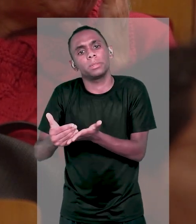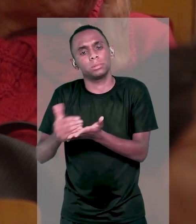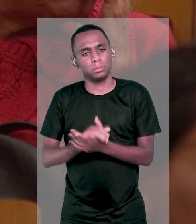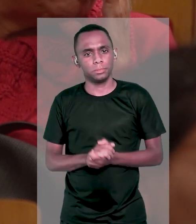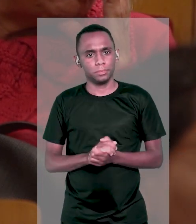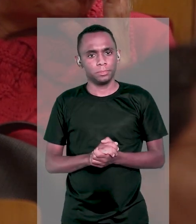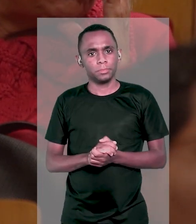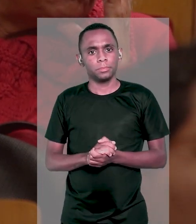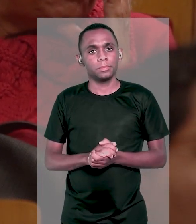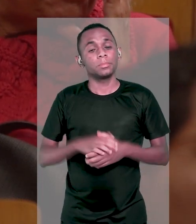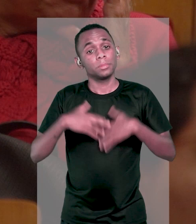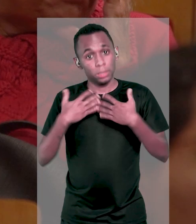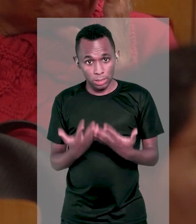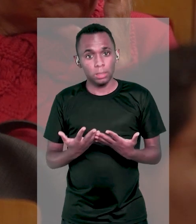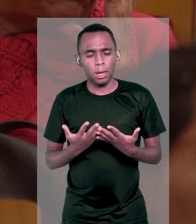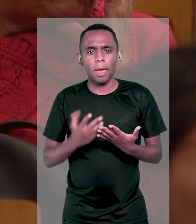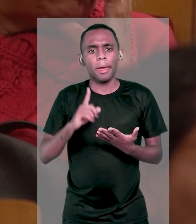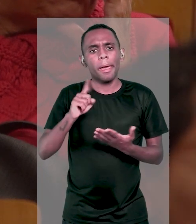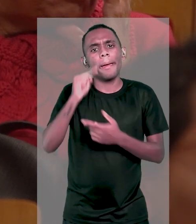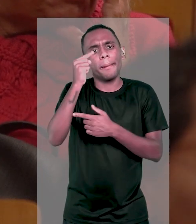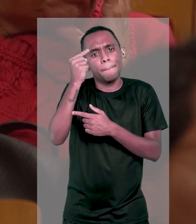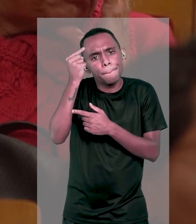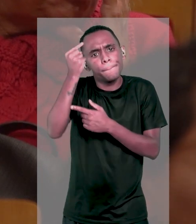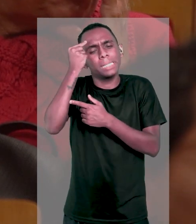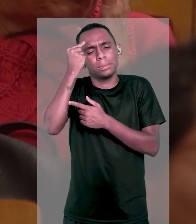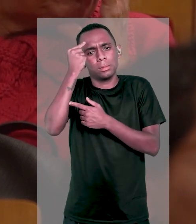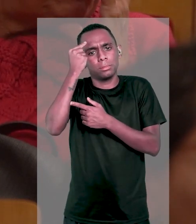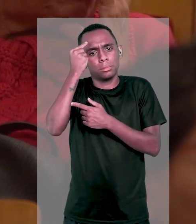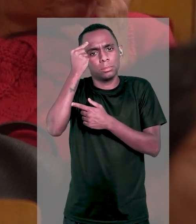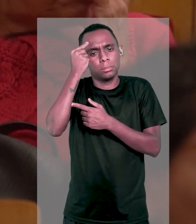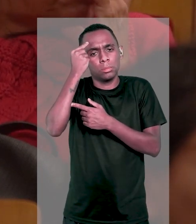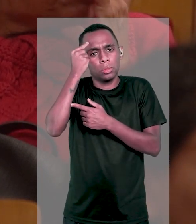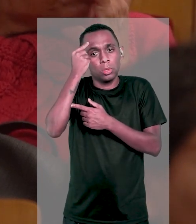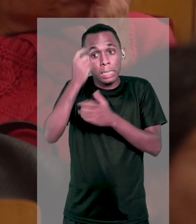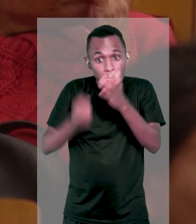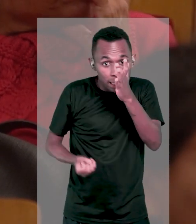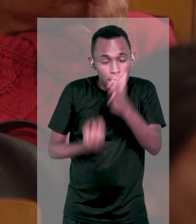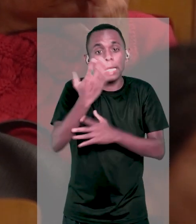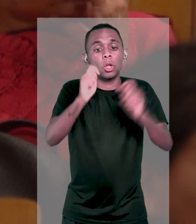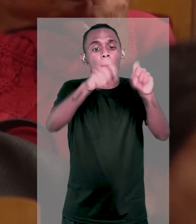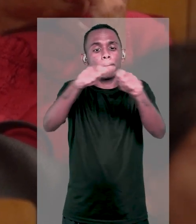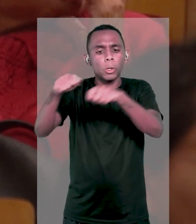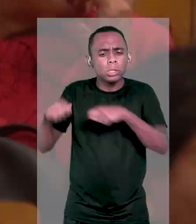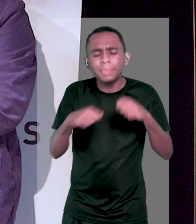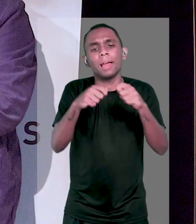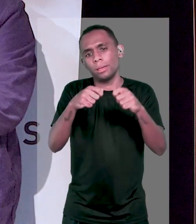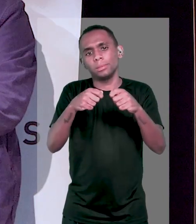Espectadoras na plateia ouvem atentamente a Adalto. Podemos dizer que é sempre nas